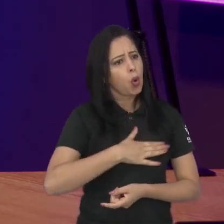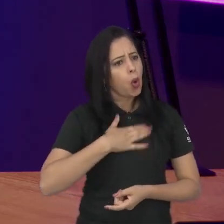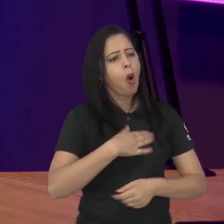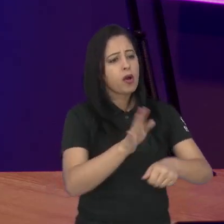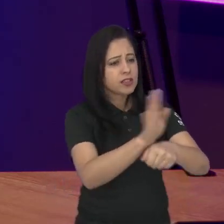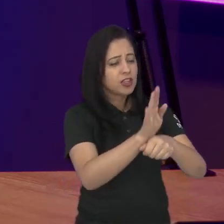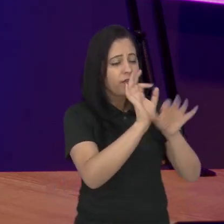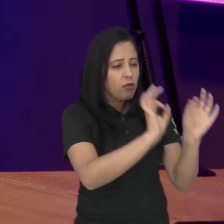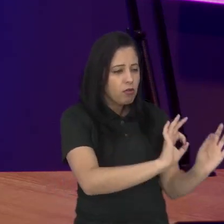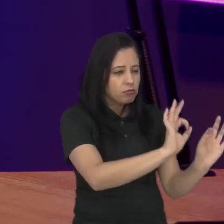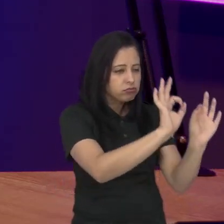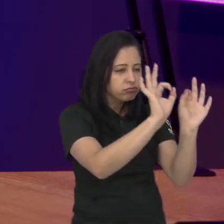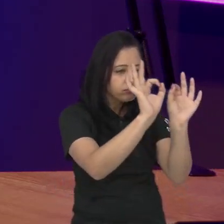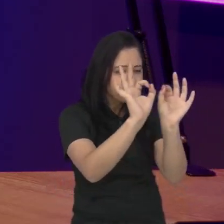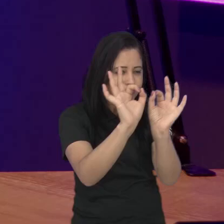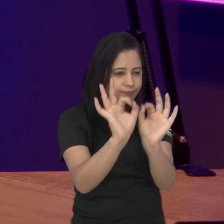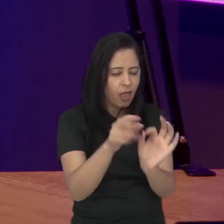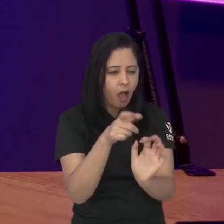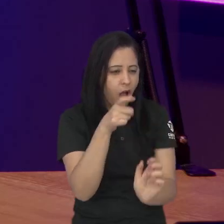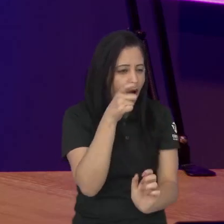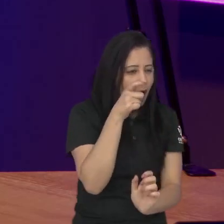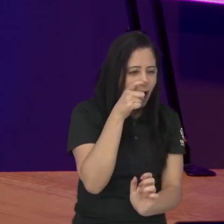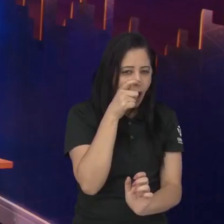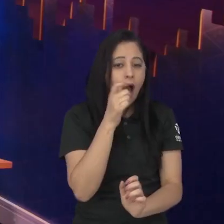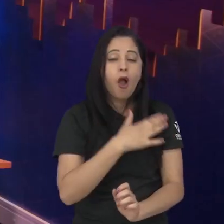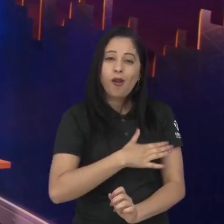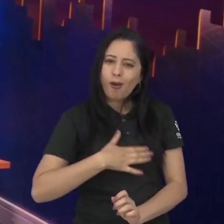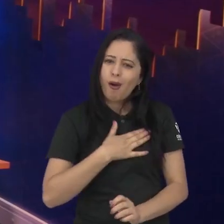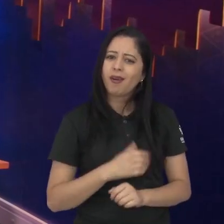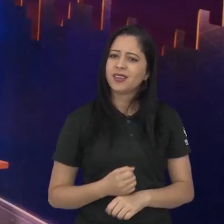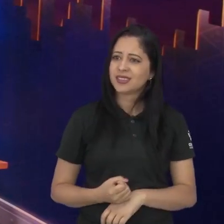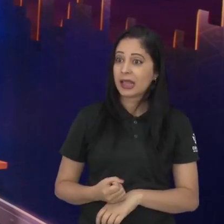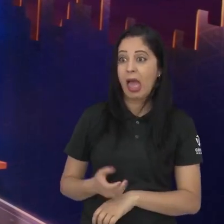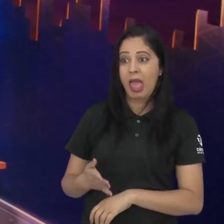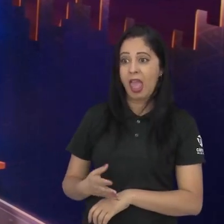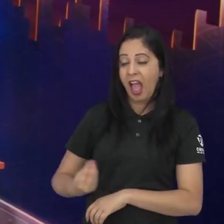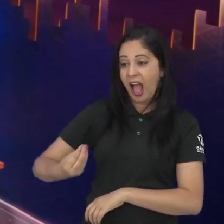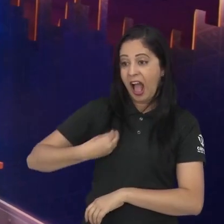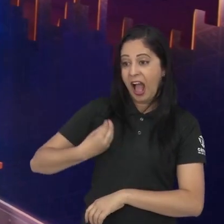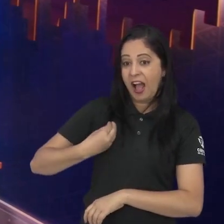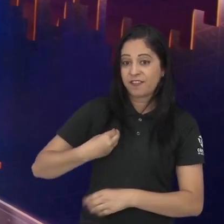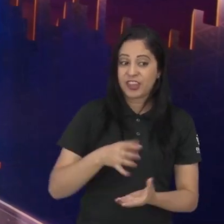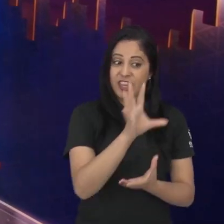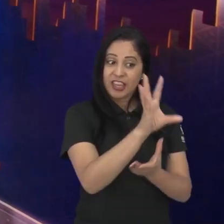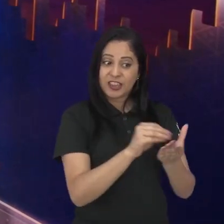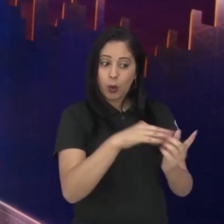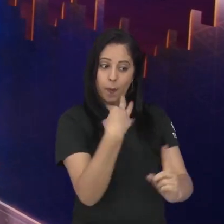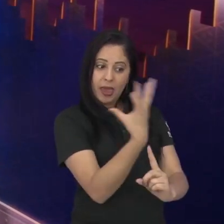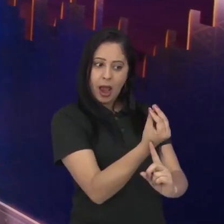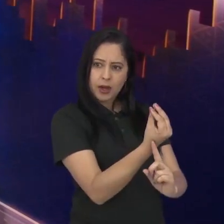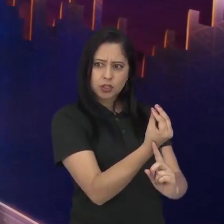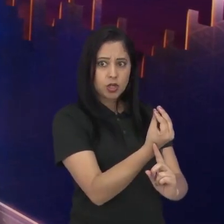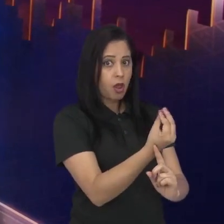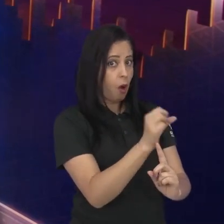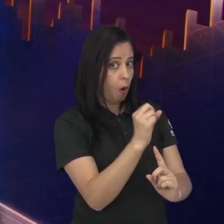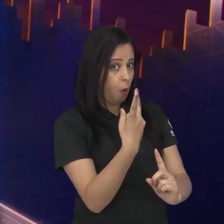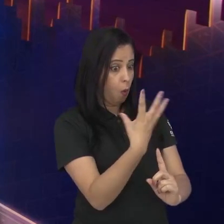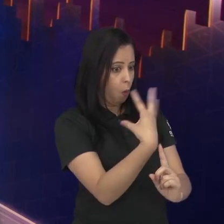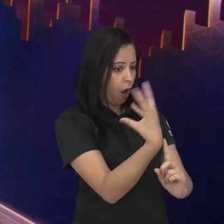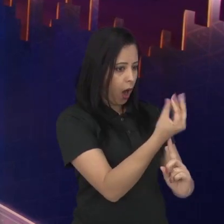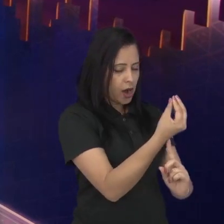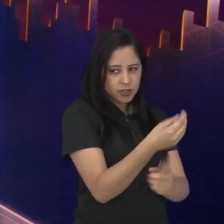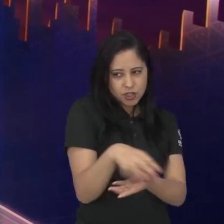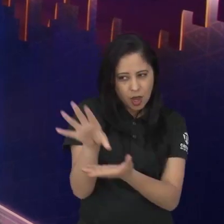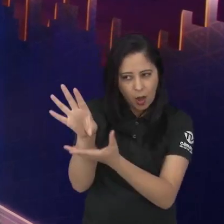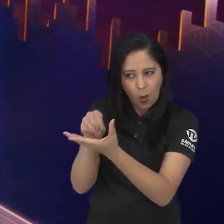ficcionado, gosta de assistir, né? E é meio estranho isso. Imita a vida. Ou será que é a vida que imita a arte? Porque eu